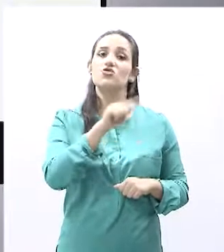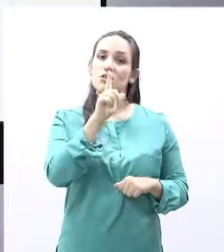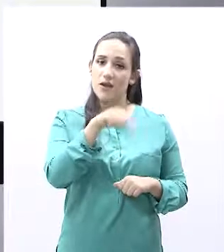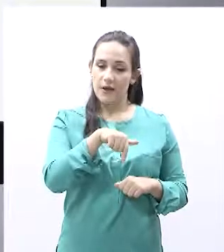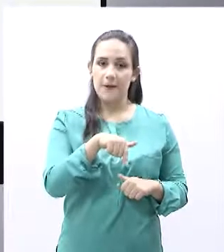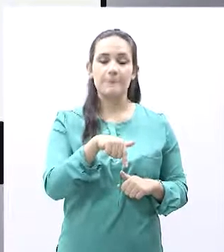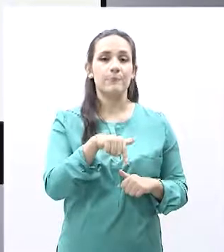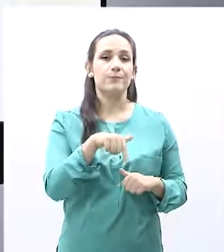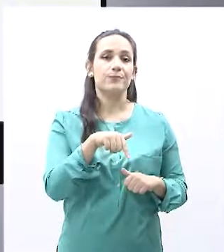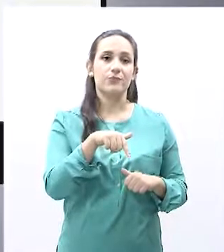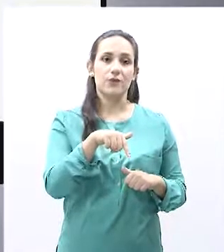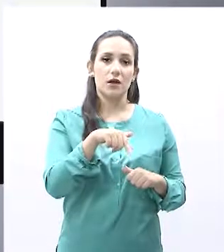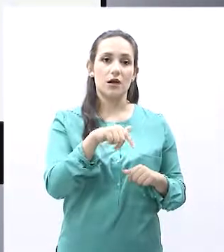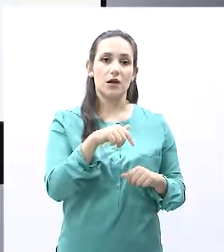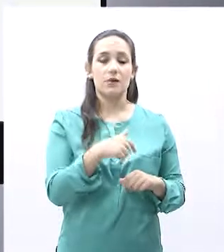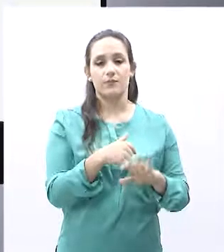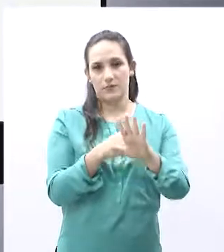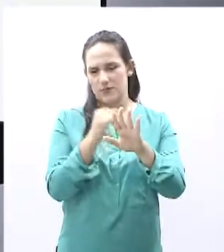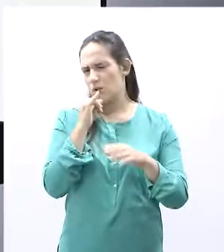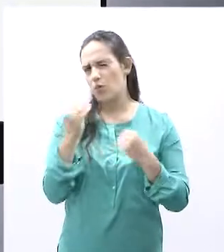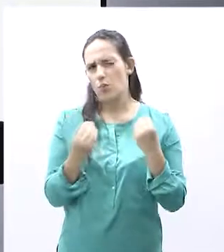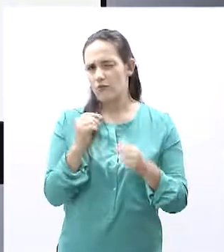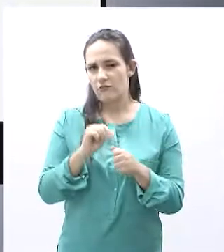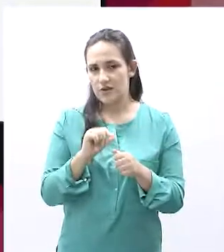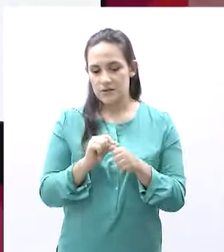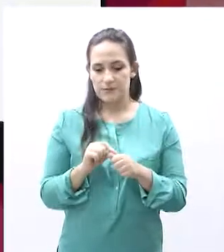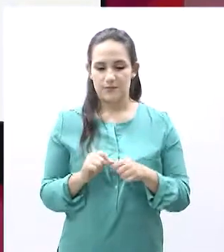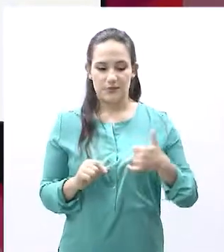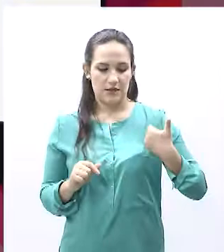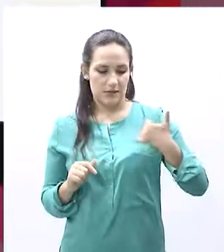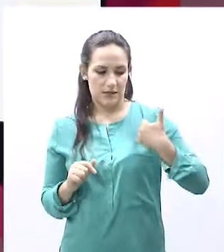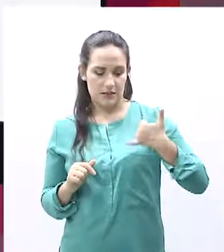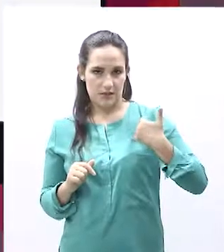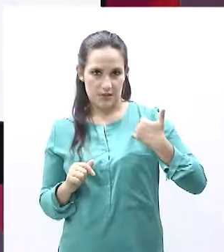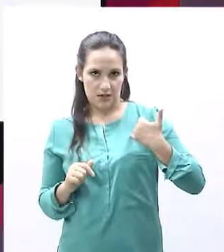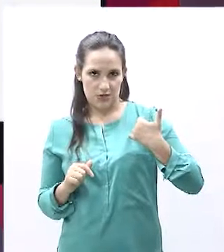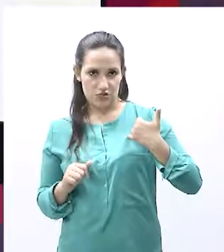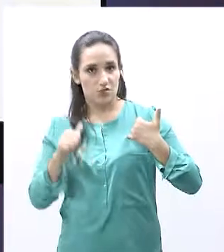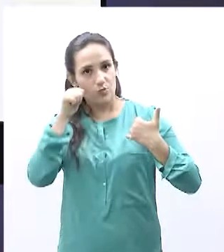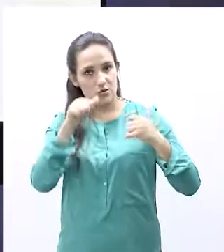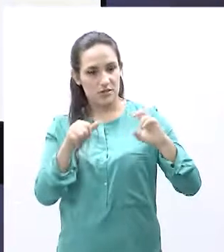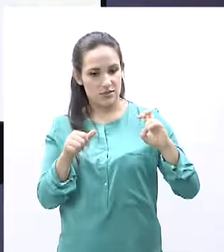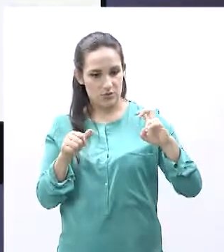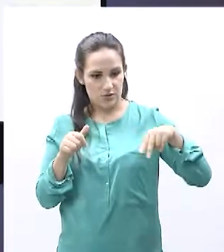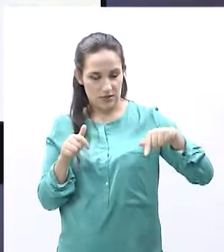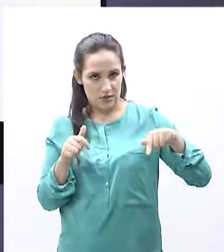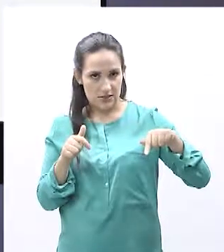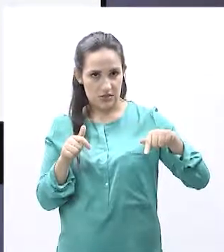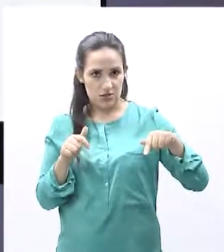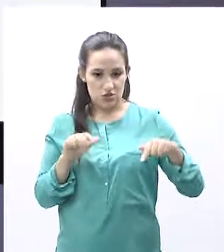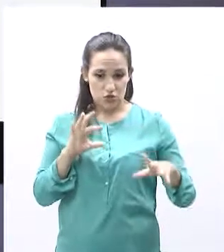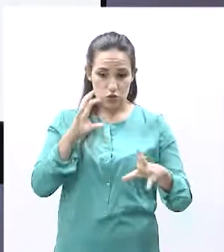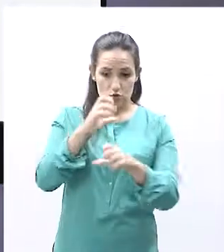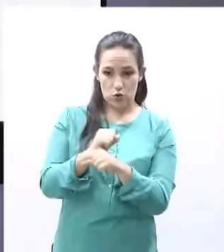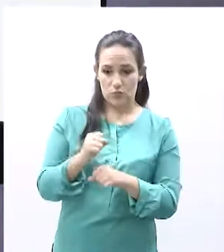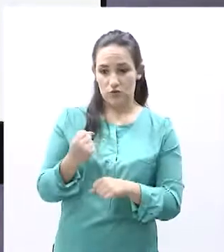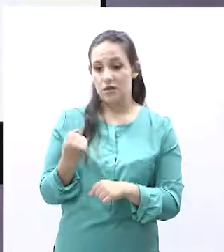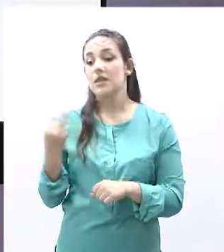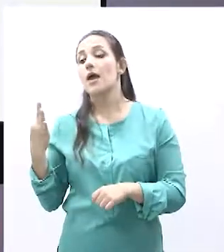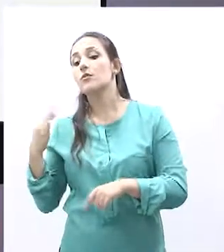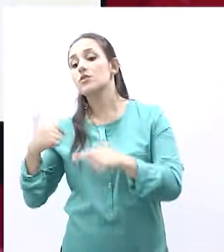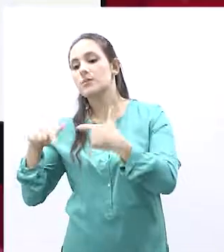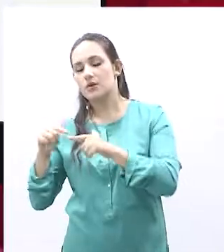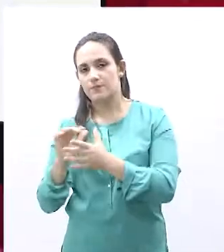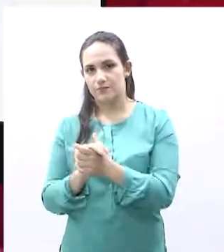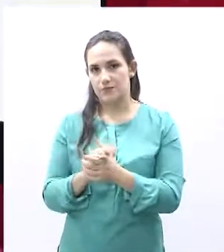significa isso? A pessoa tem que somar a idade mínima, que para a mulher é 57 anos, com o tempo de contribuição. Então, para